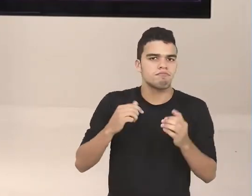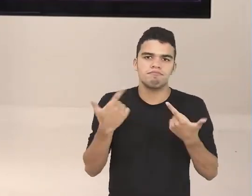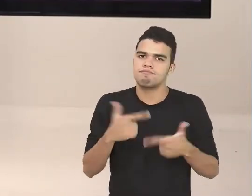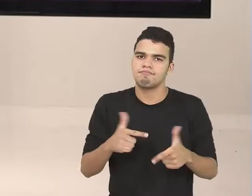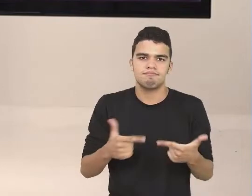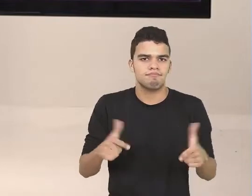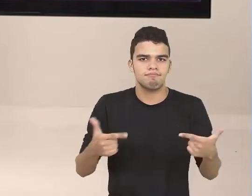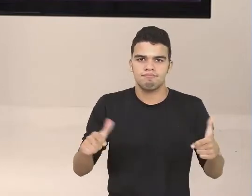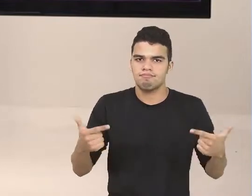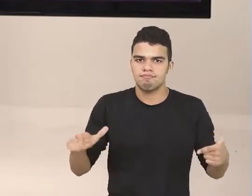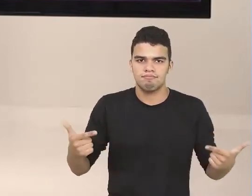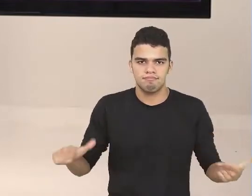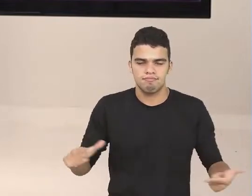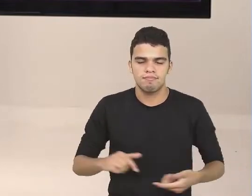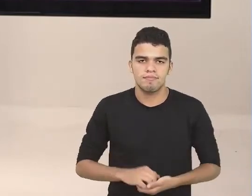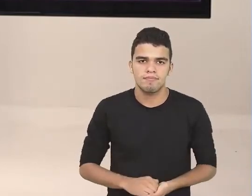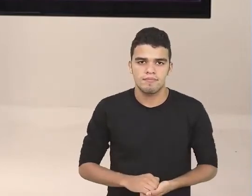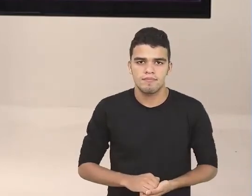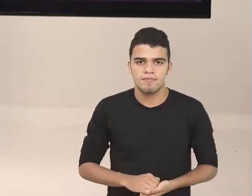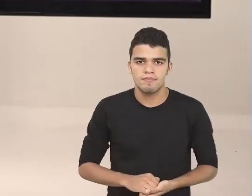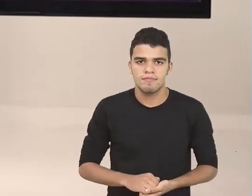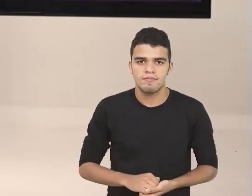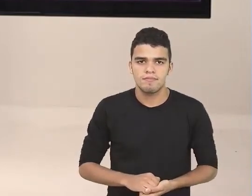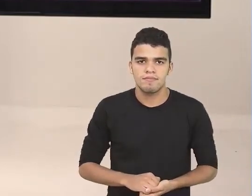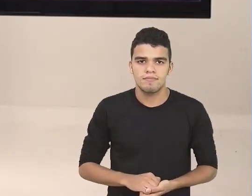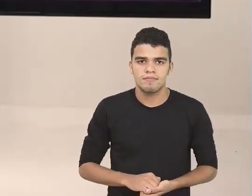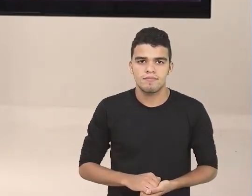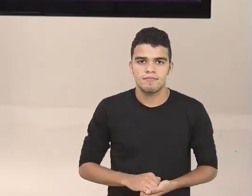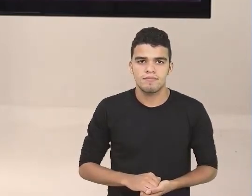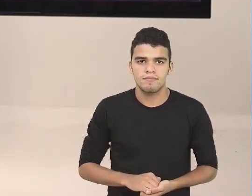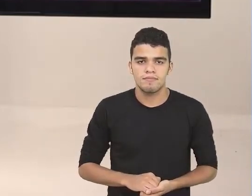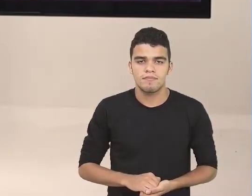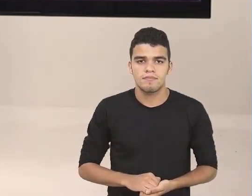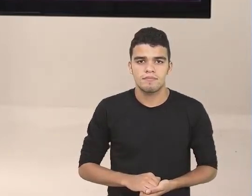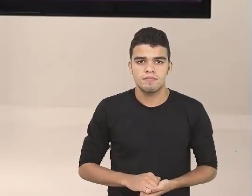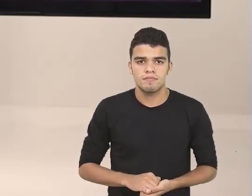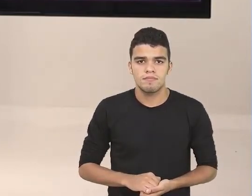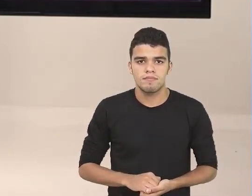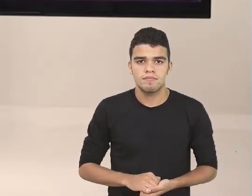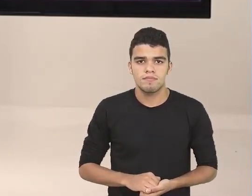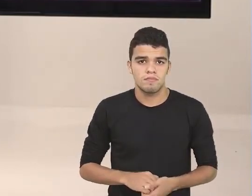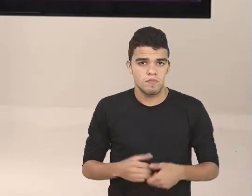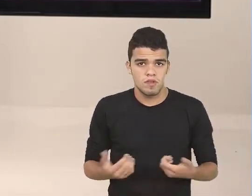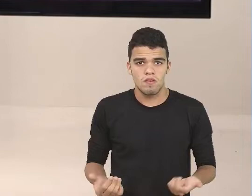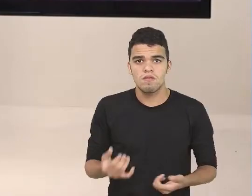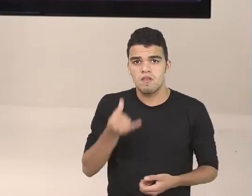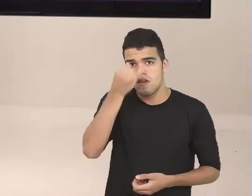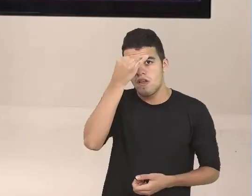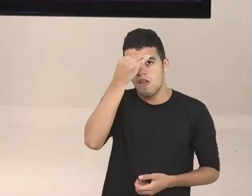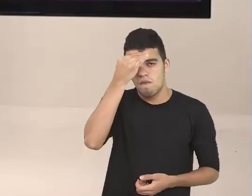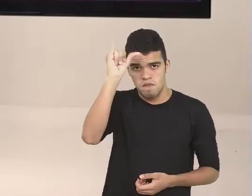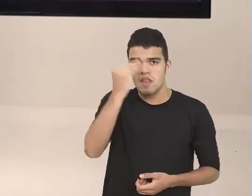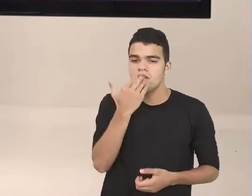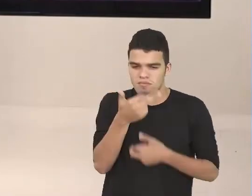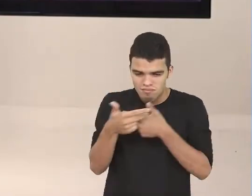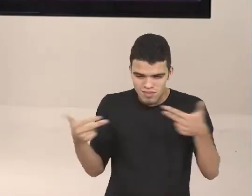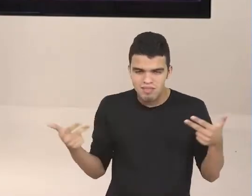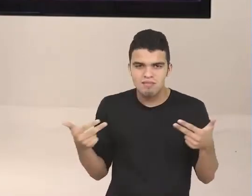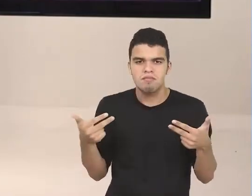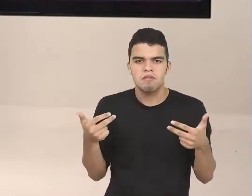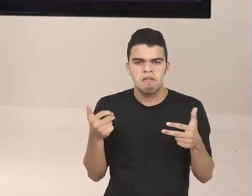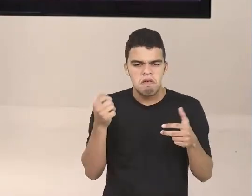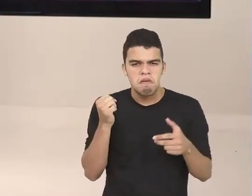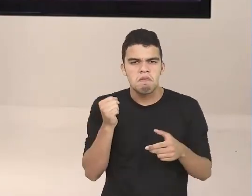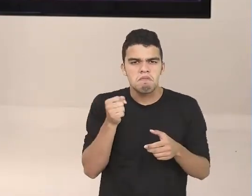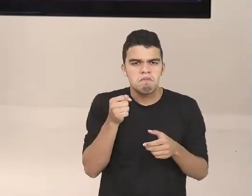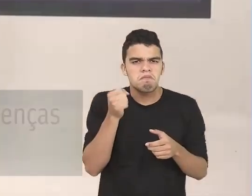assolando o planeta. Então, evite consumir carne de caça ilegal, tá? Isso é uma coisa